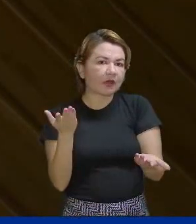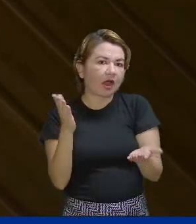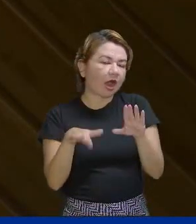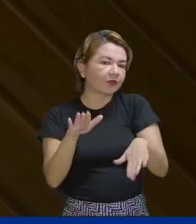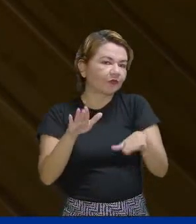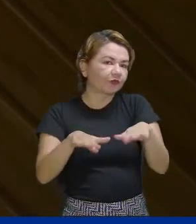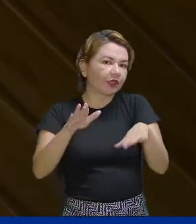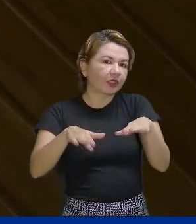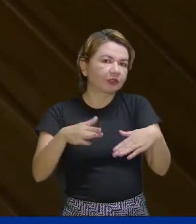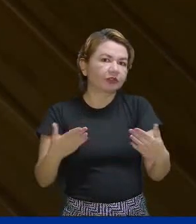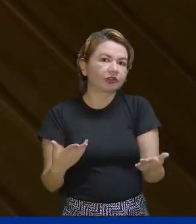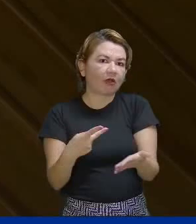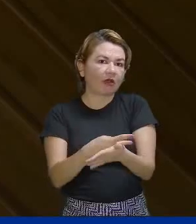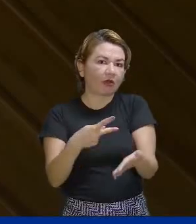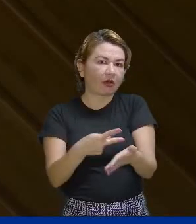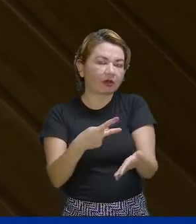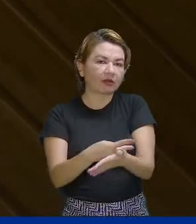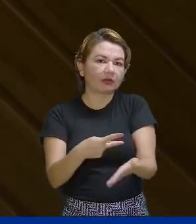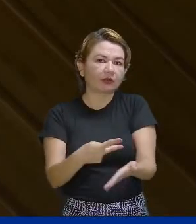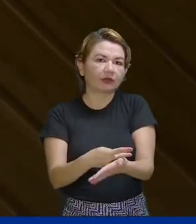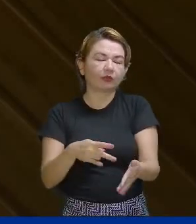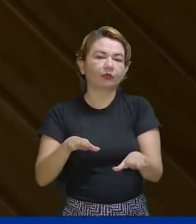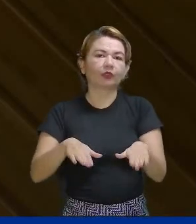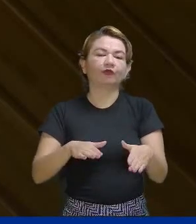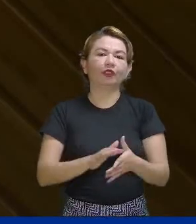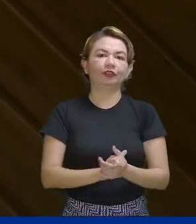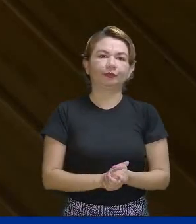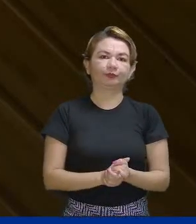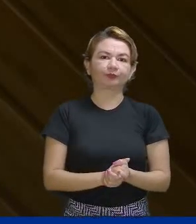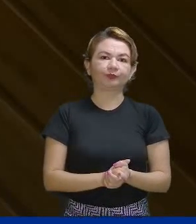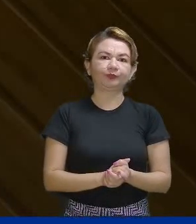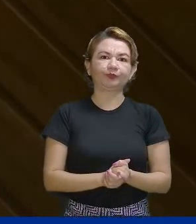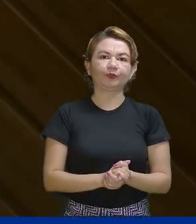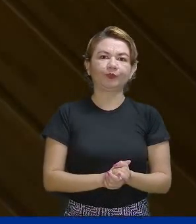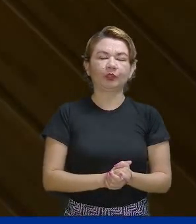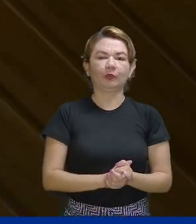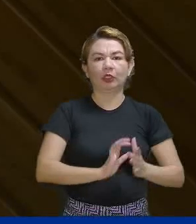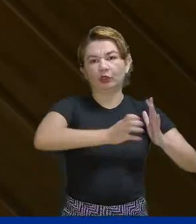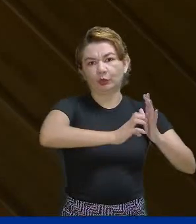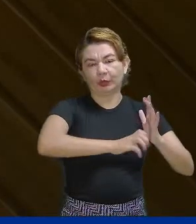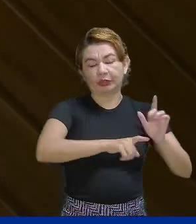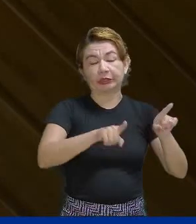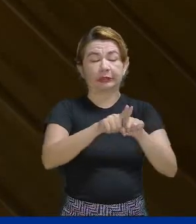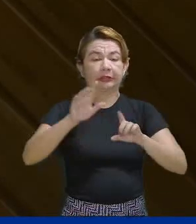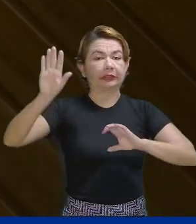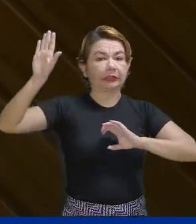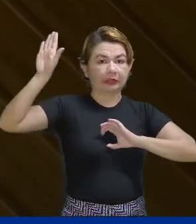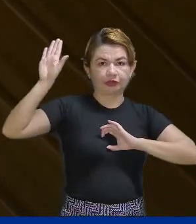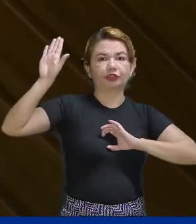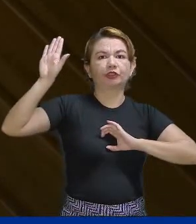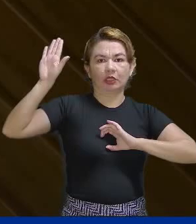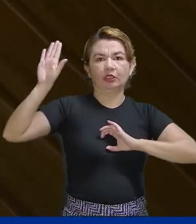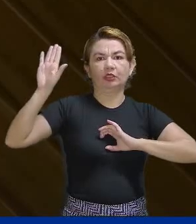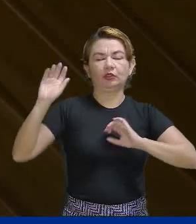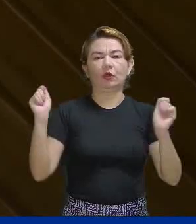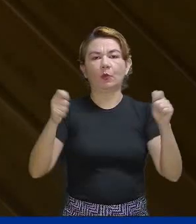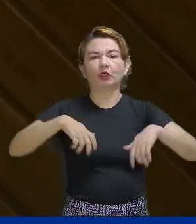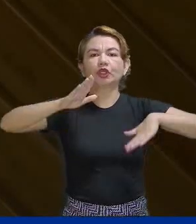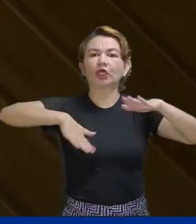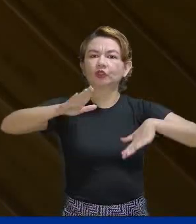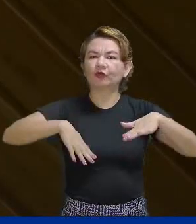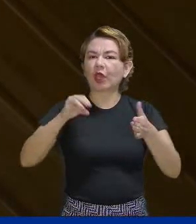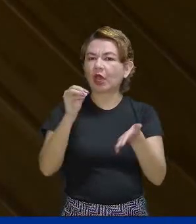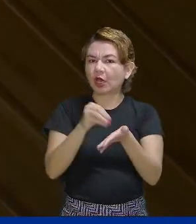vezes esse erro cometido pelo partido, pelo candidato, decorre muitas vezes